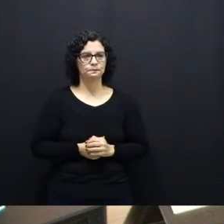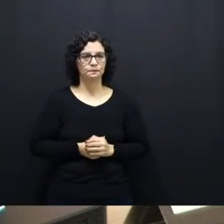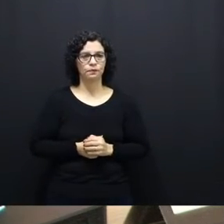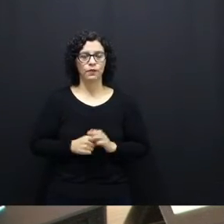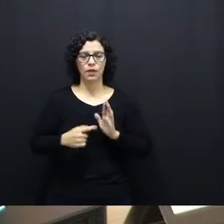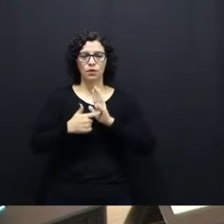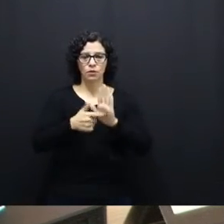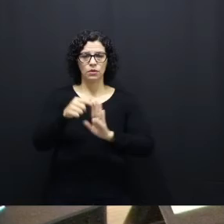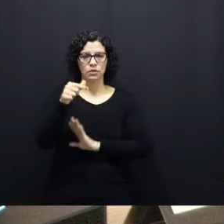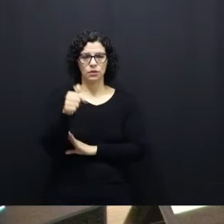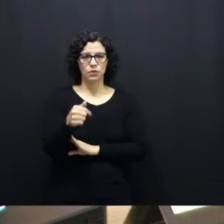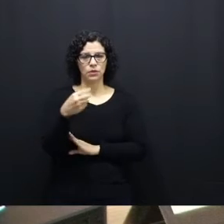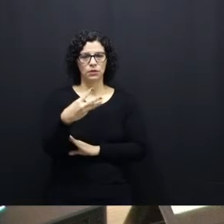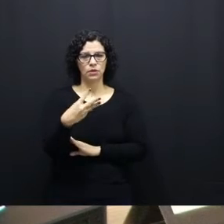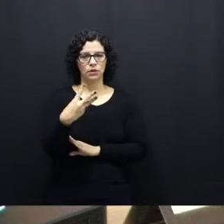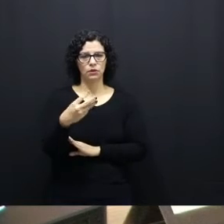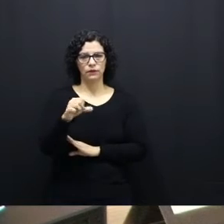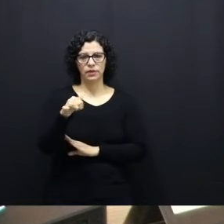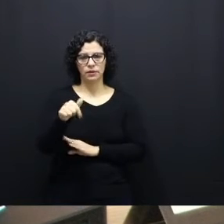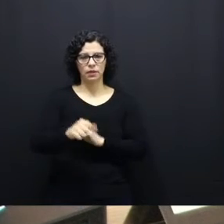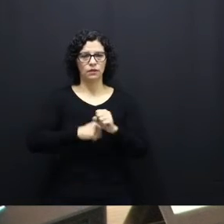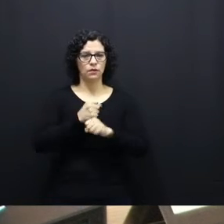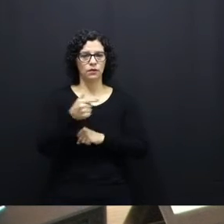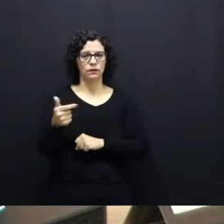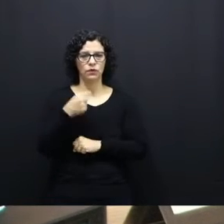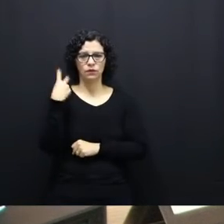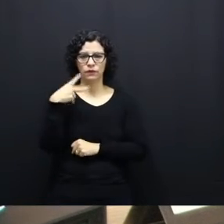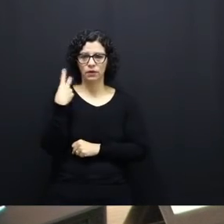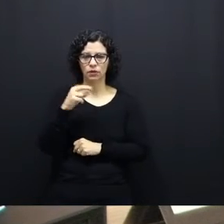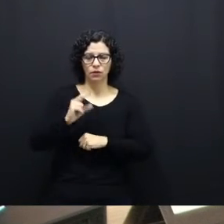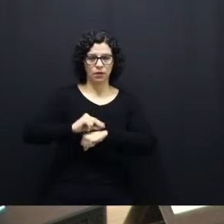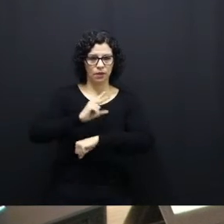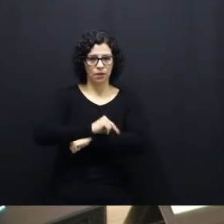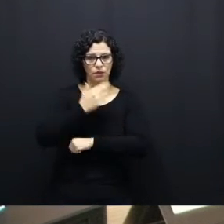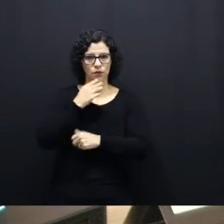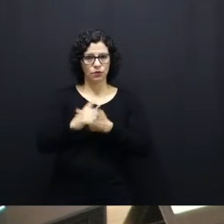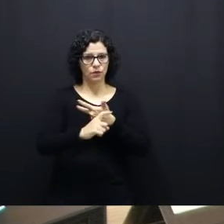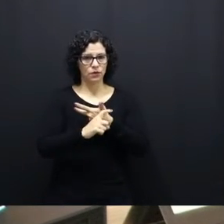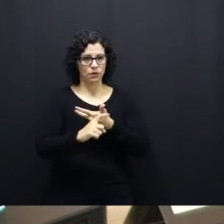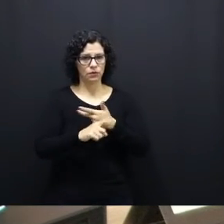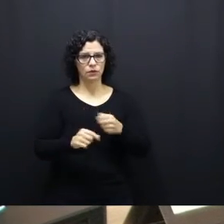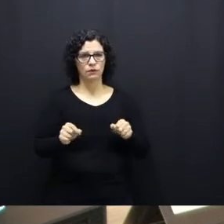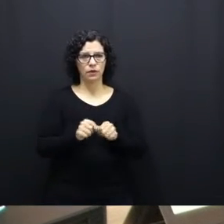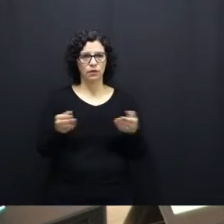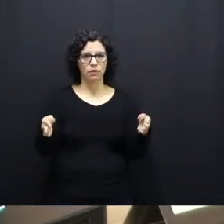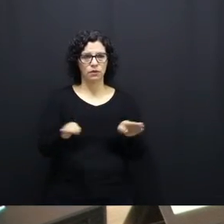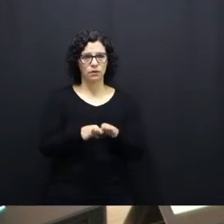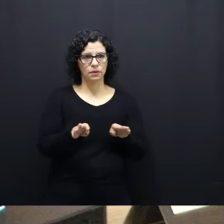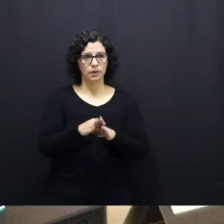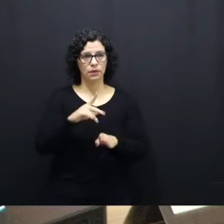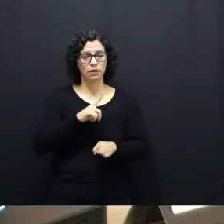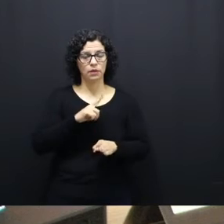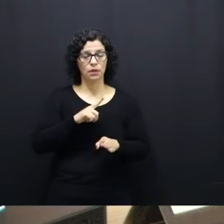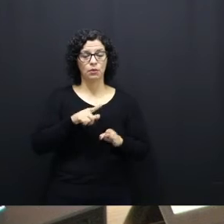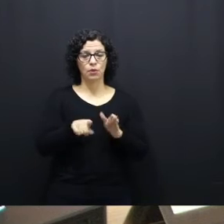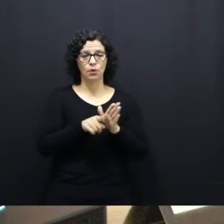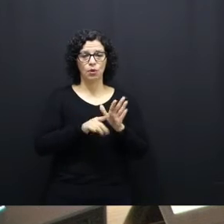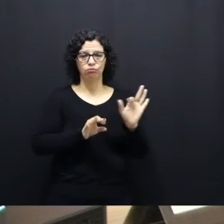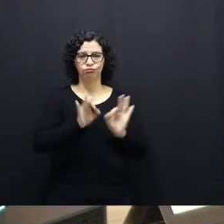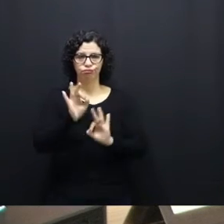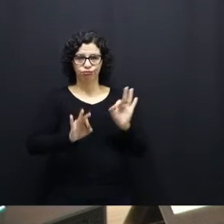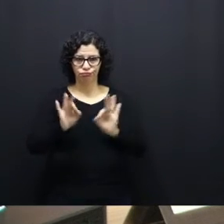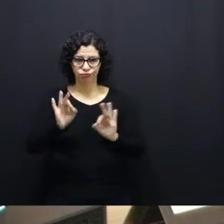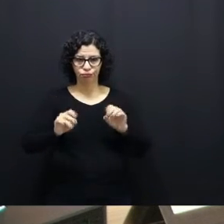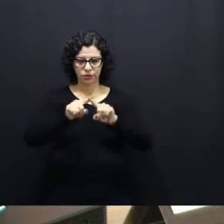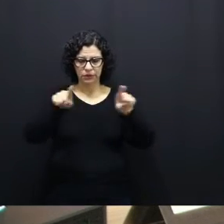indicação do 7390 a 22 Vereador Denilson grila Poder Executivo que seja realizado as devidas marcações